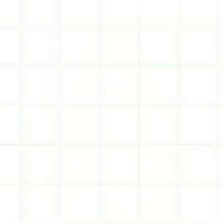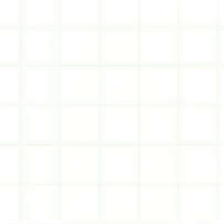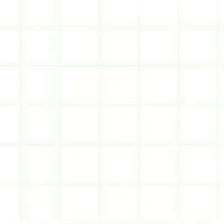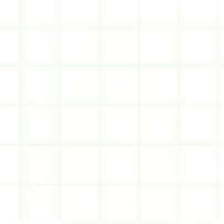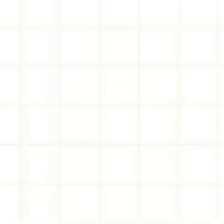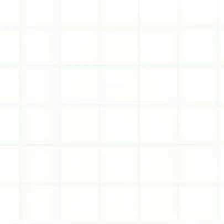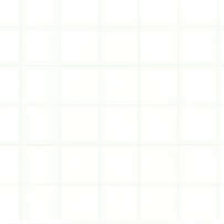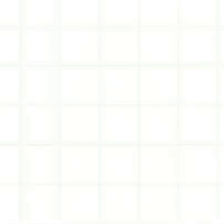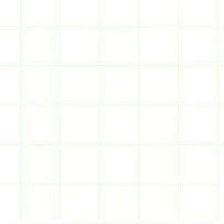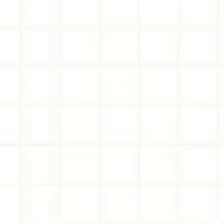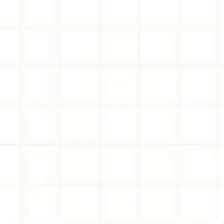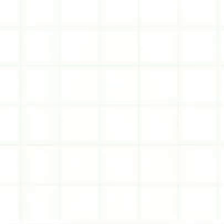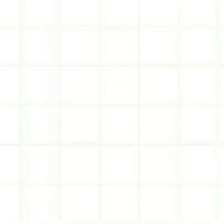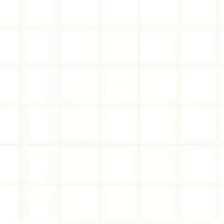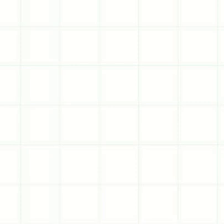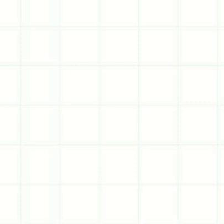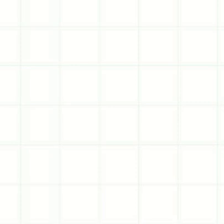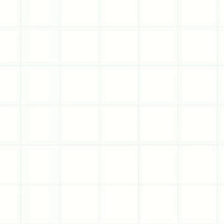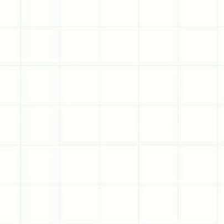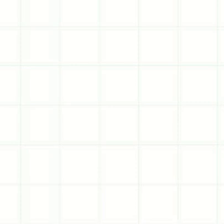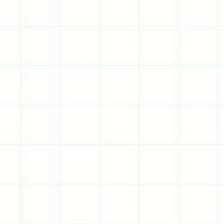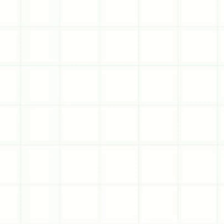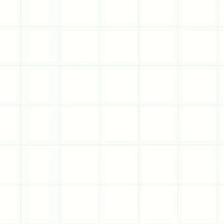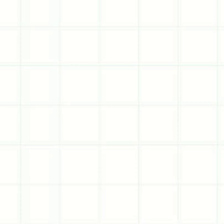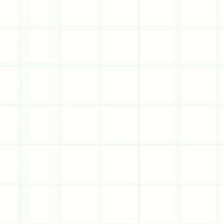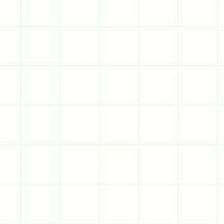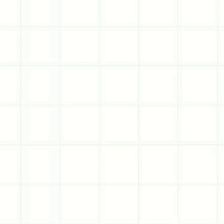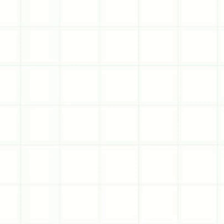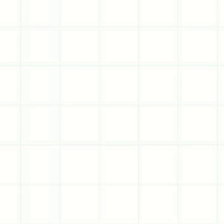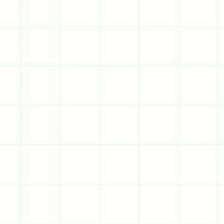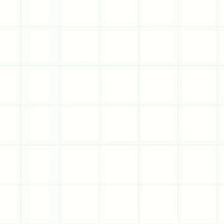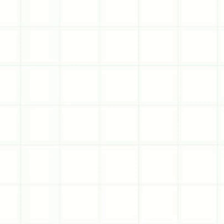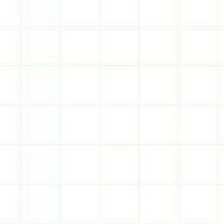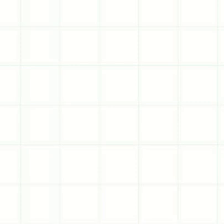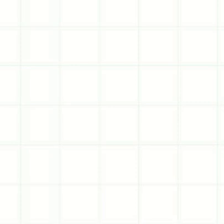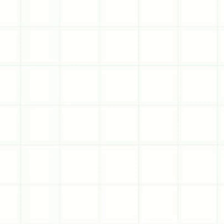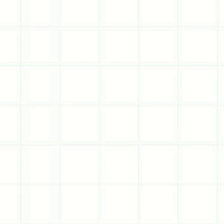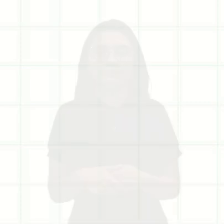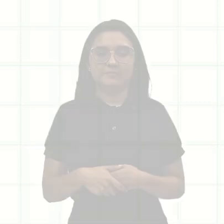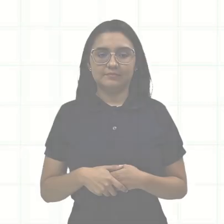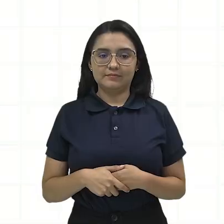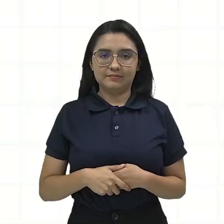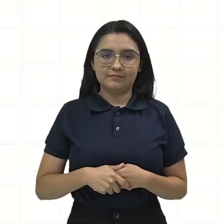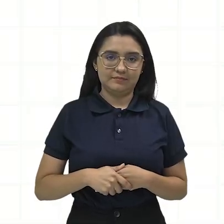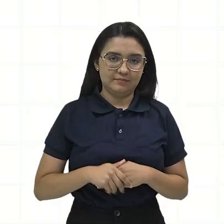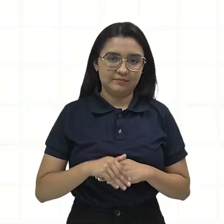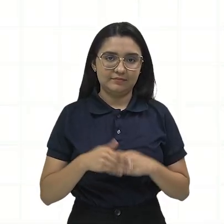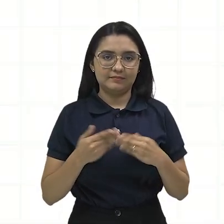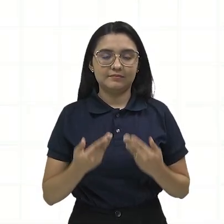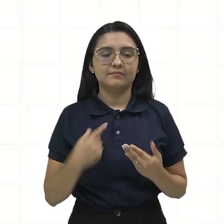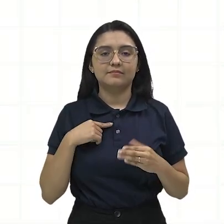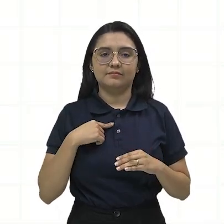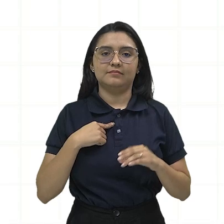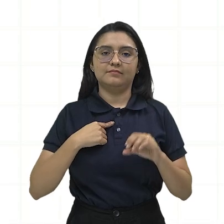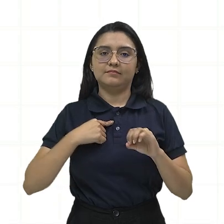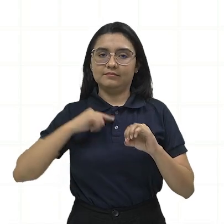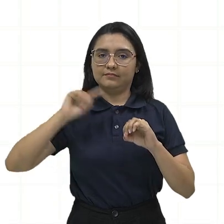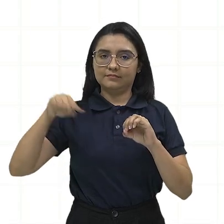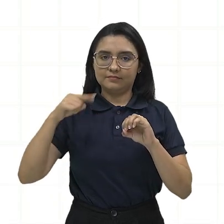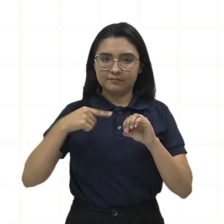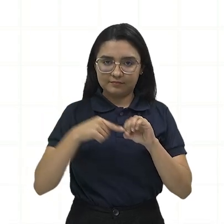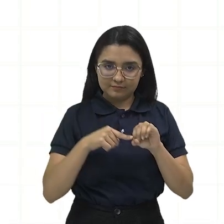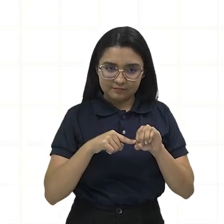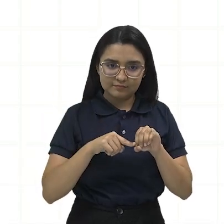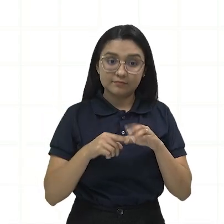duas células e depois vai ser, né, gerado o bebê aqui dentro desse útero, ok? Então a gente